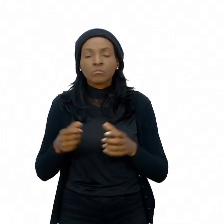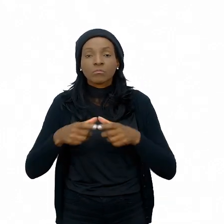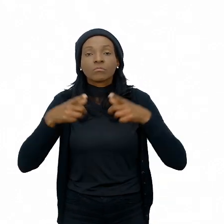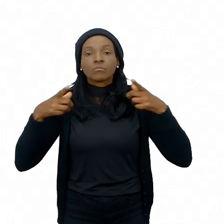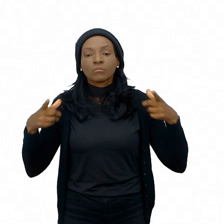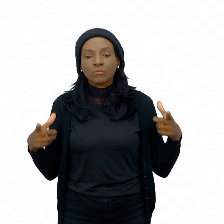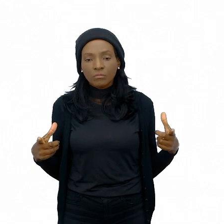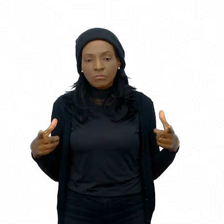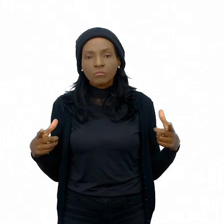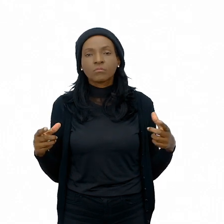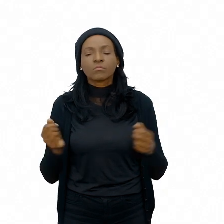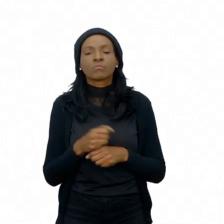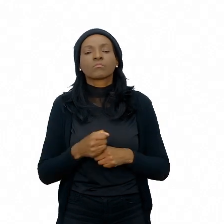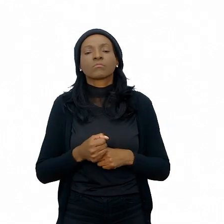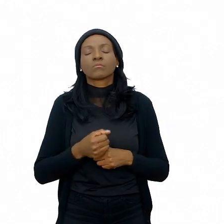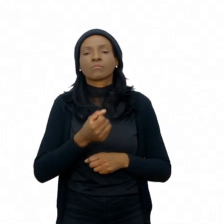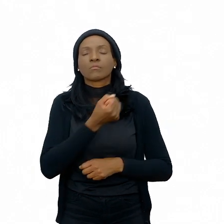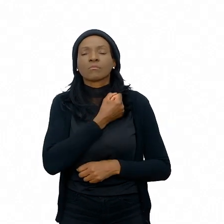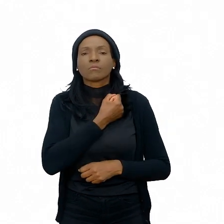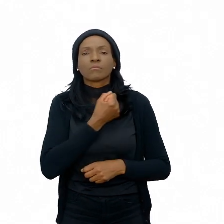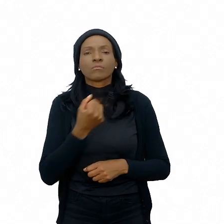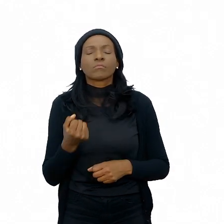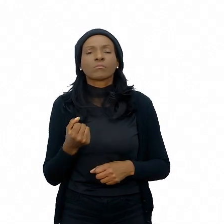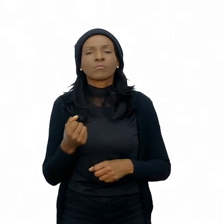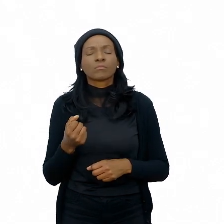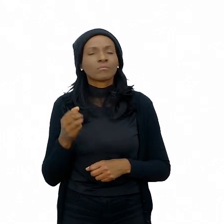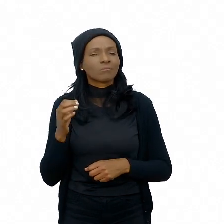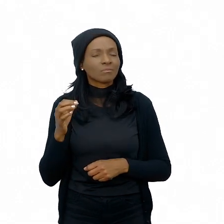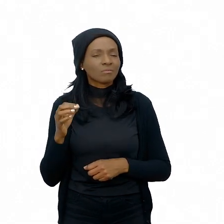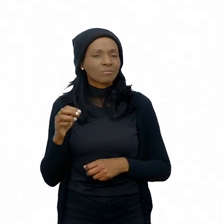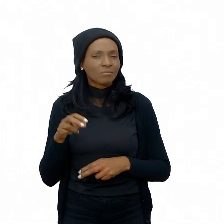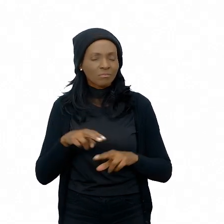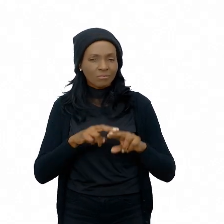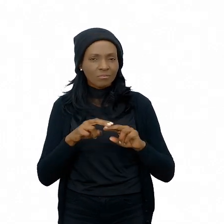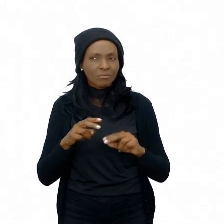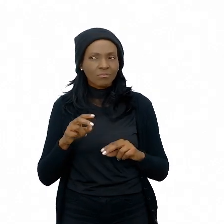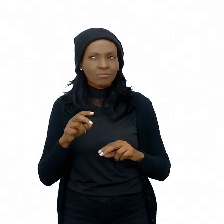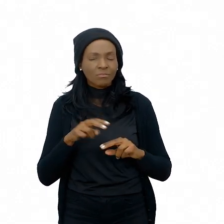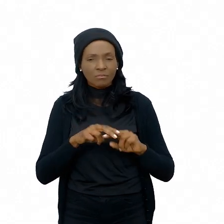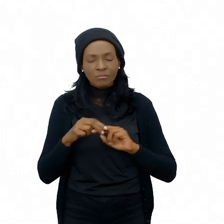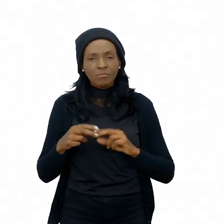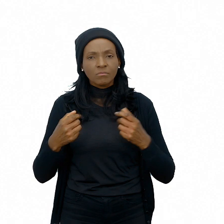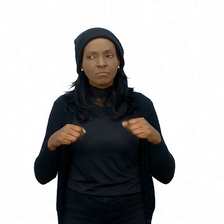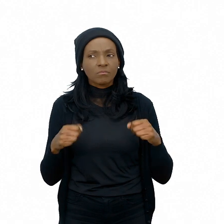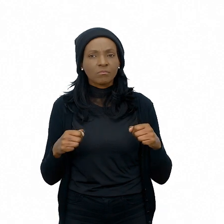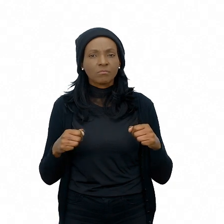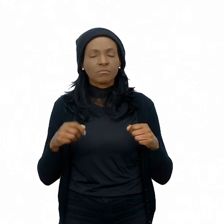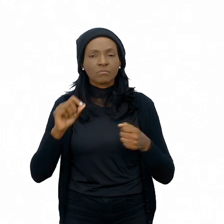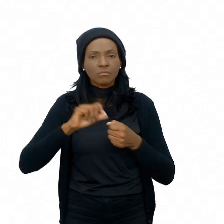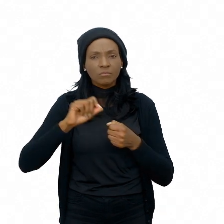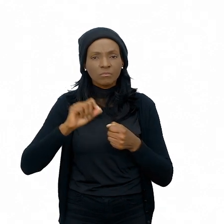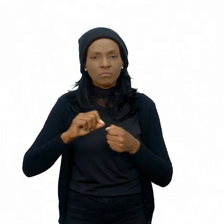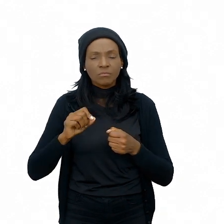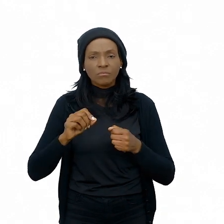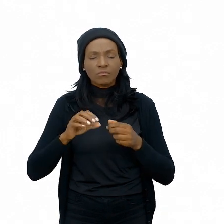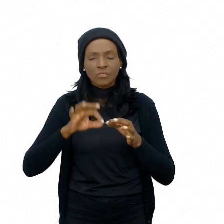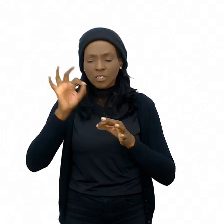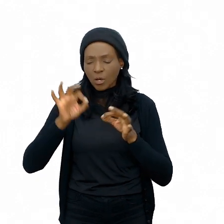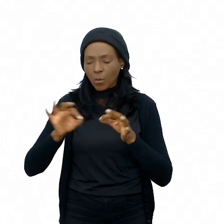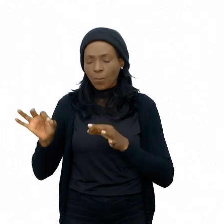ampliação da grandeza numérica, e é justamente isso que precisamos nos preocupar ao fazer esse